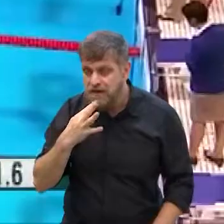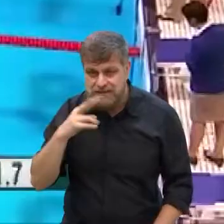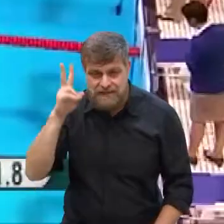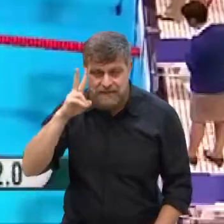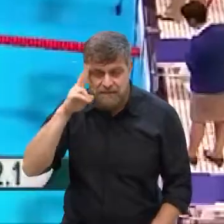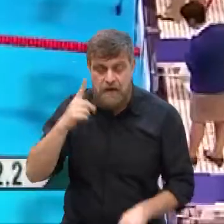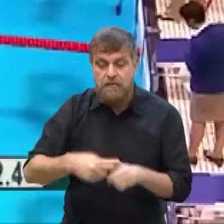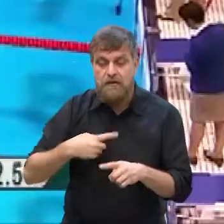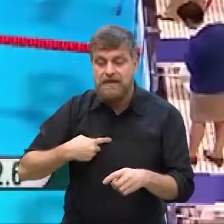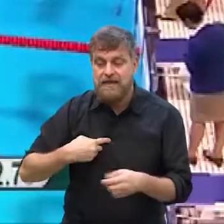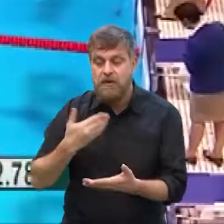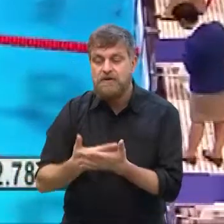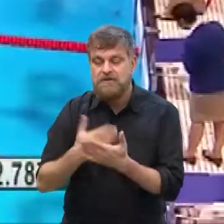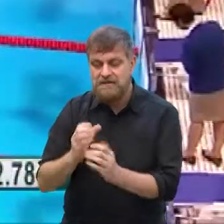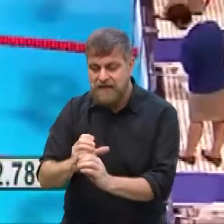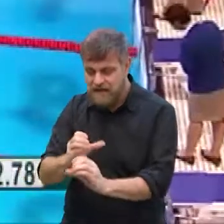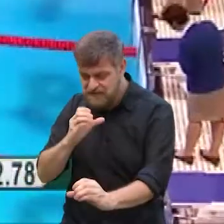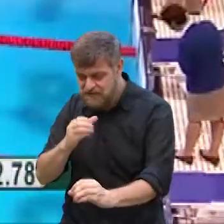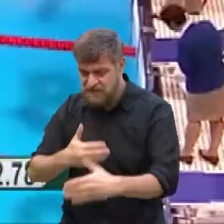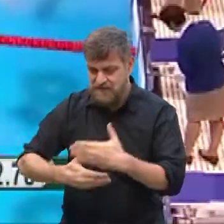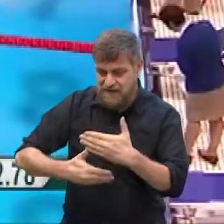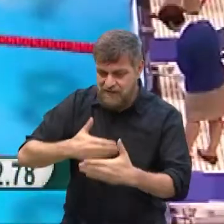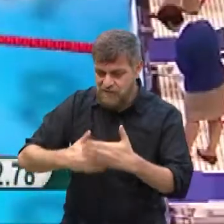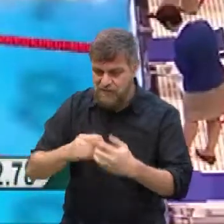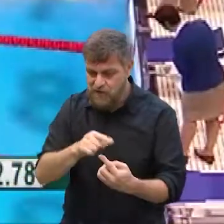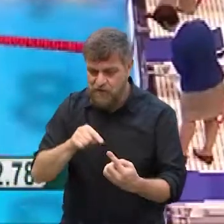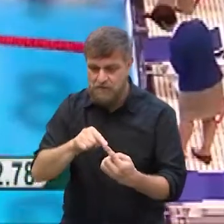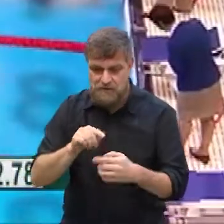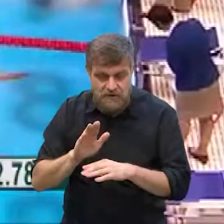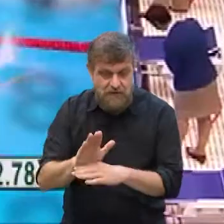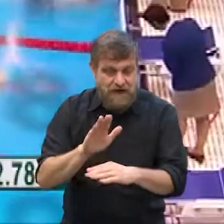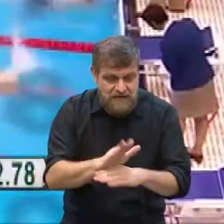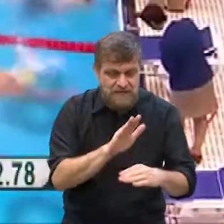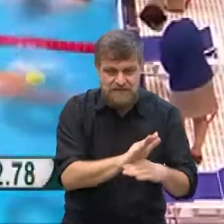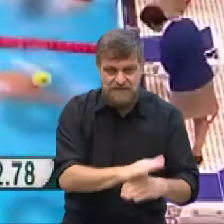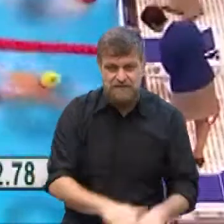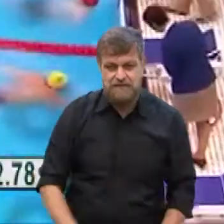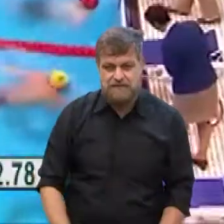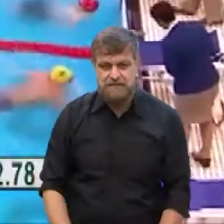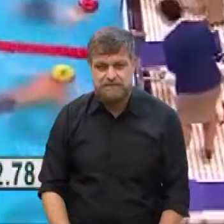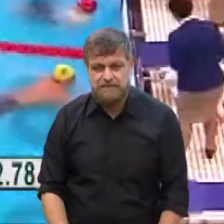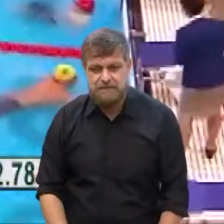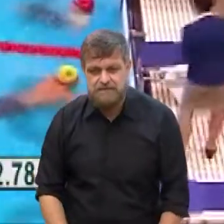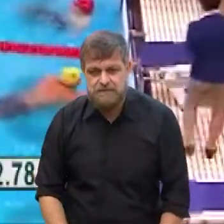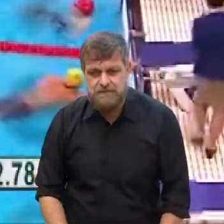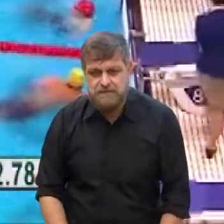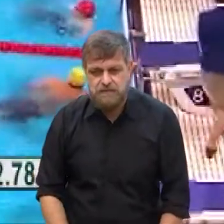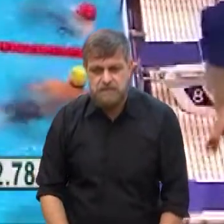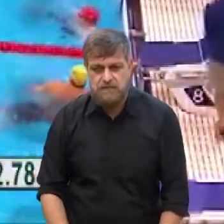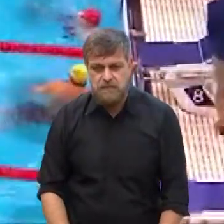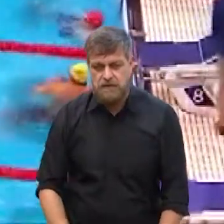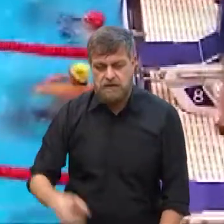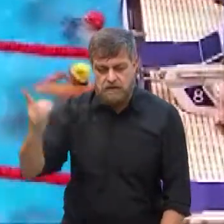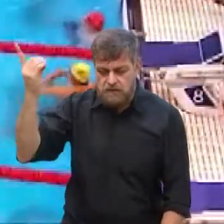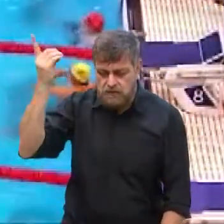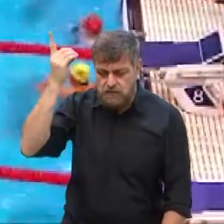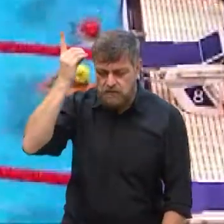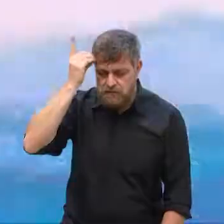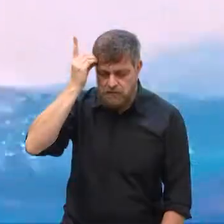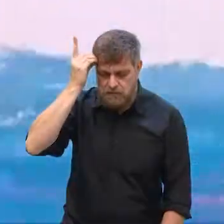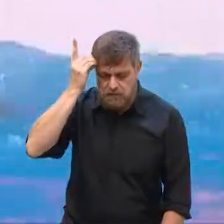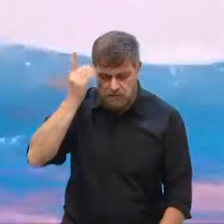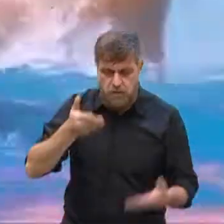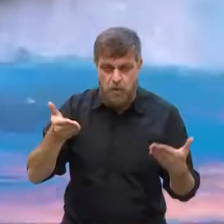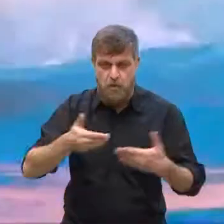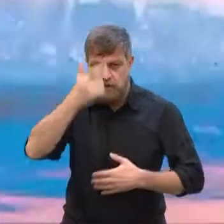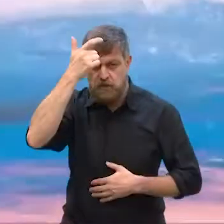que por que eu queria estudar engenharia para ajudar as pessoas, e hoje eu vejo o grande propósito disso, desse dom que Deus me deu, de hoje